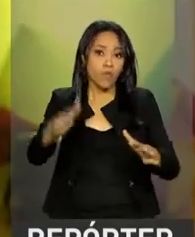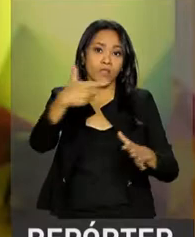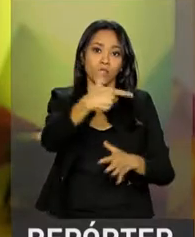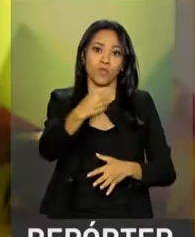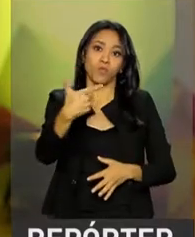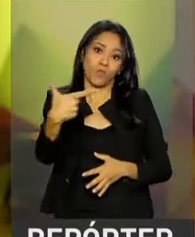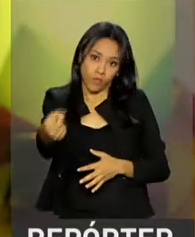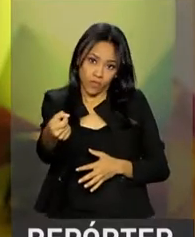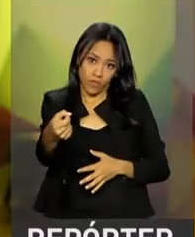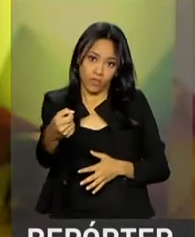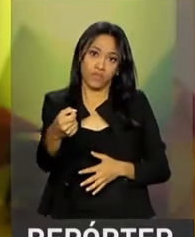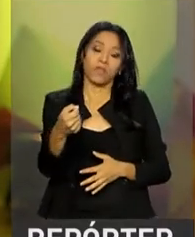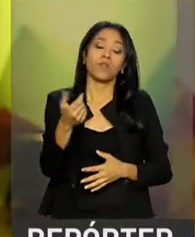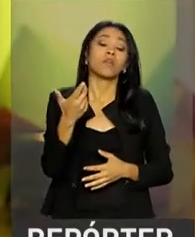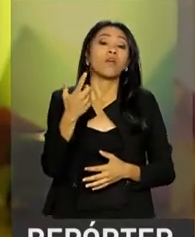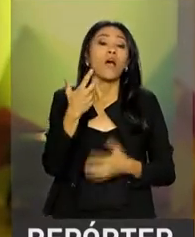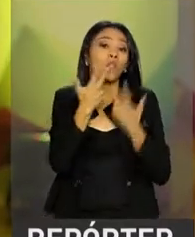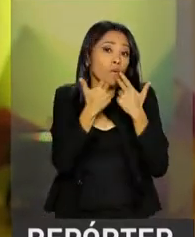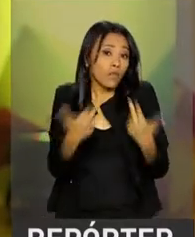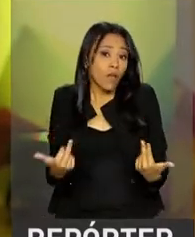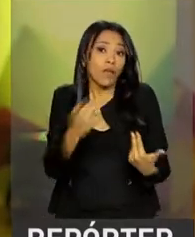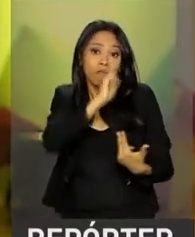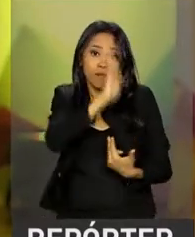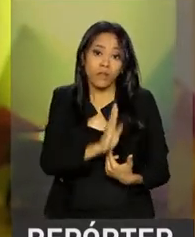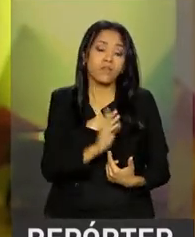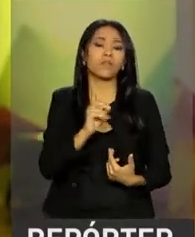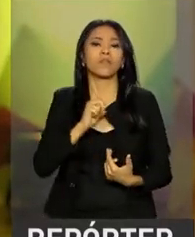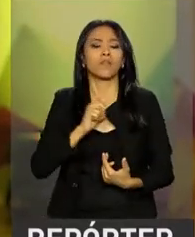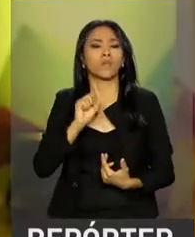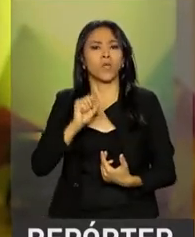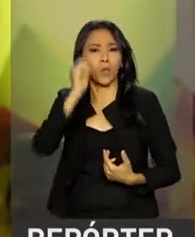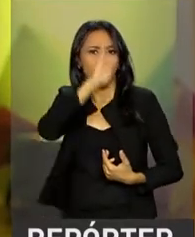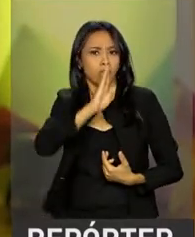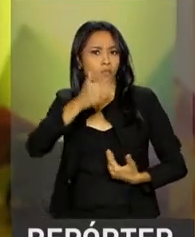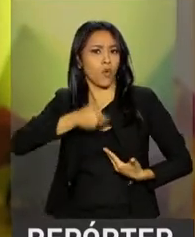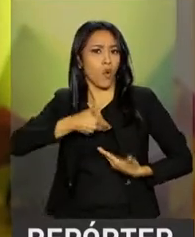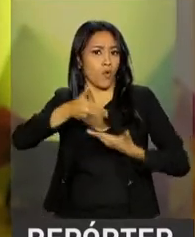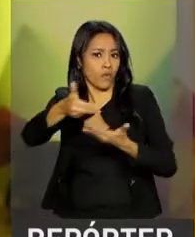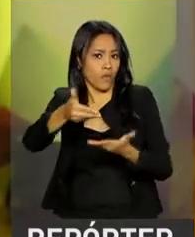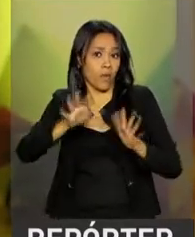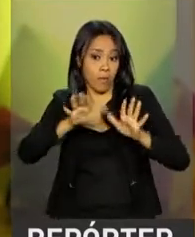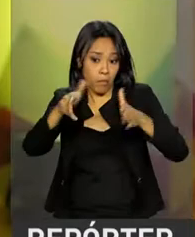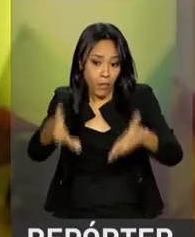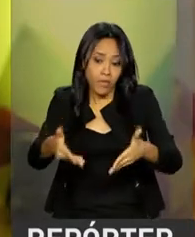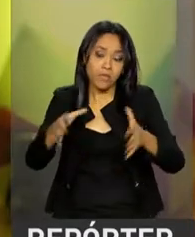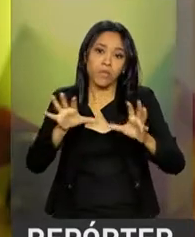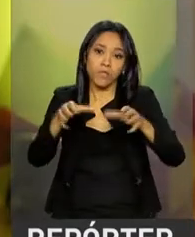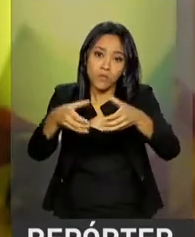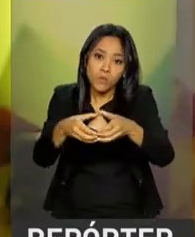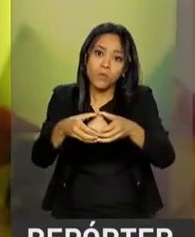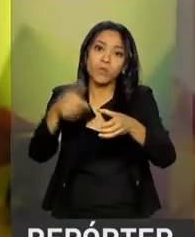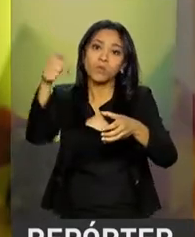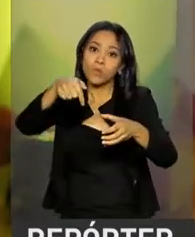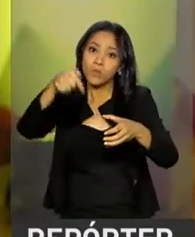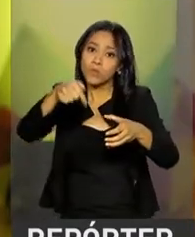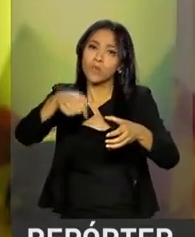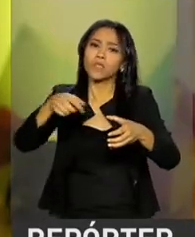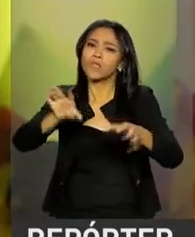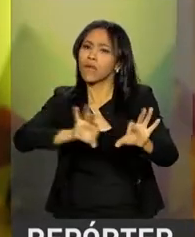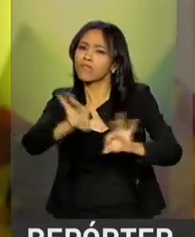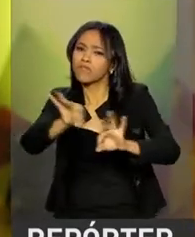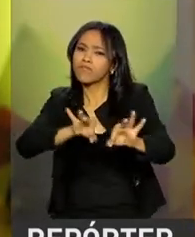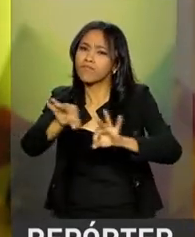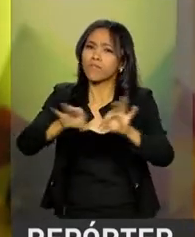a novidade que nós temos aqui para o Brasil é que o Brasil foi convidado a ser parte do consórcio global que está cuidando da